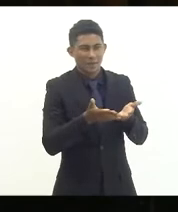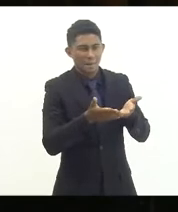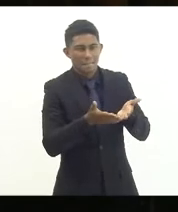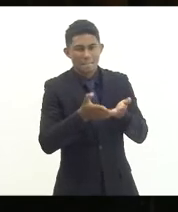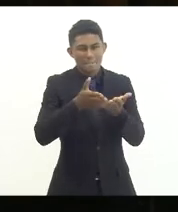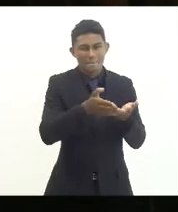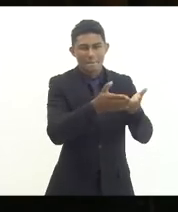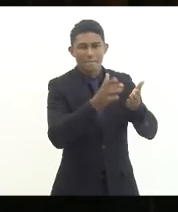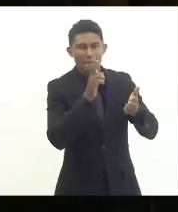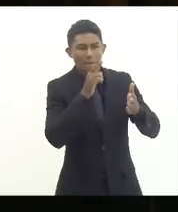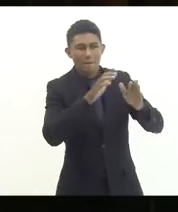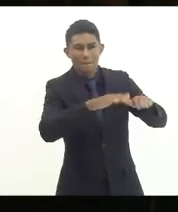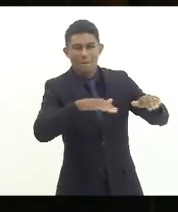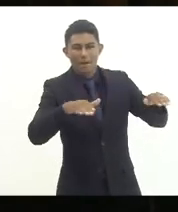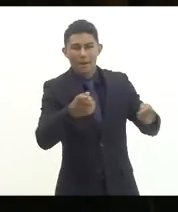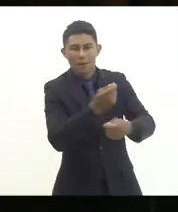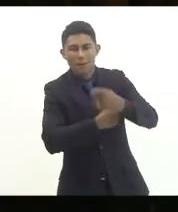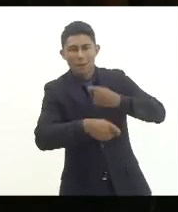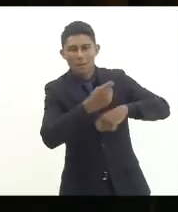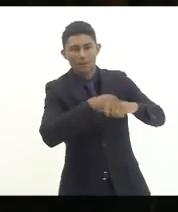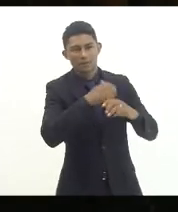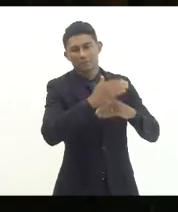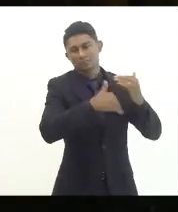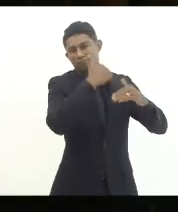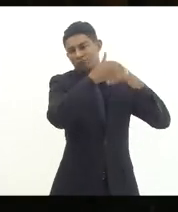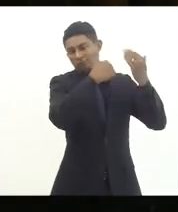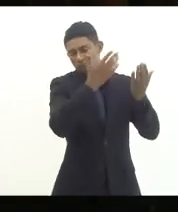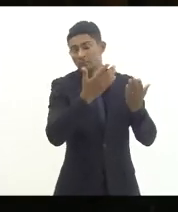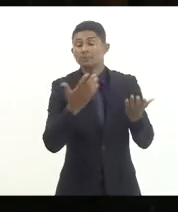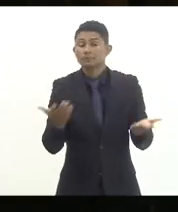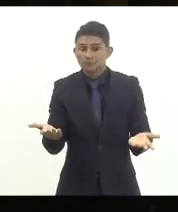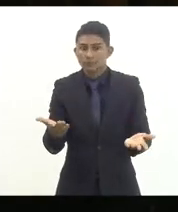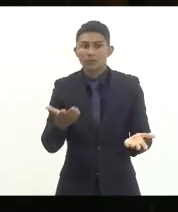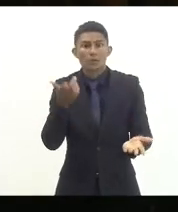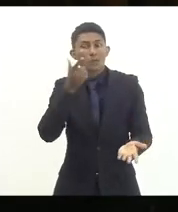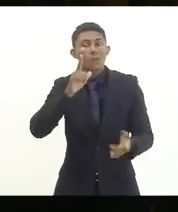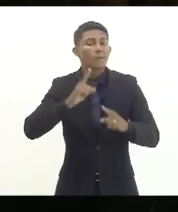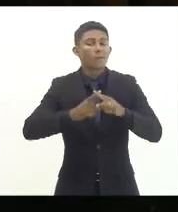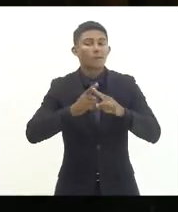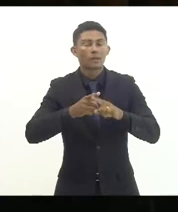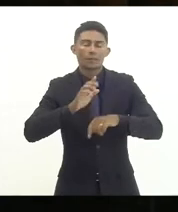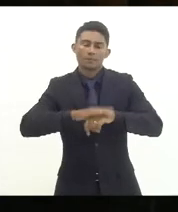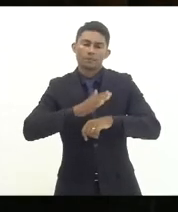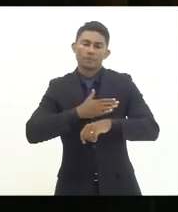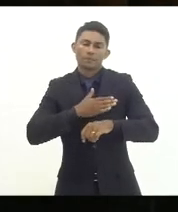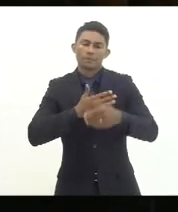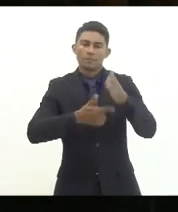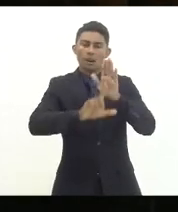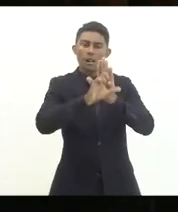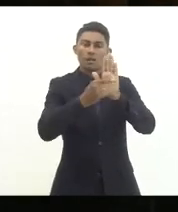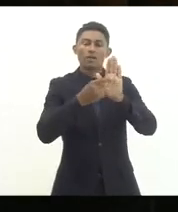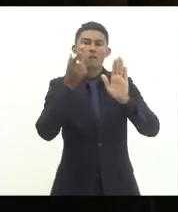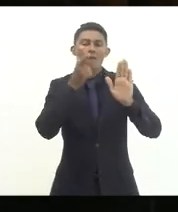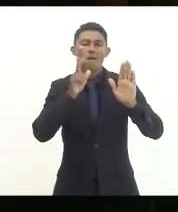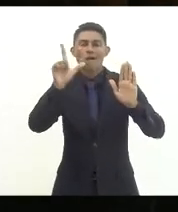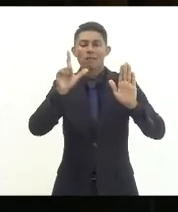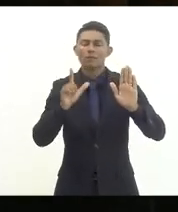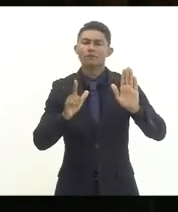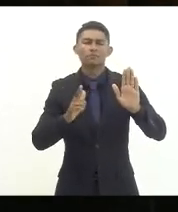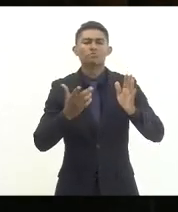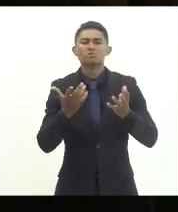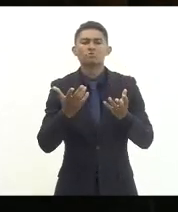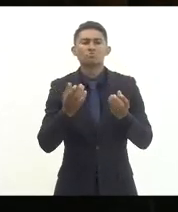Mar essa, que é resultado de lei também de minha autoria, não é, que fala do incentivo